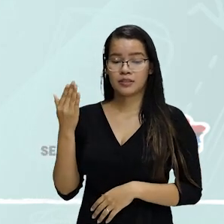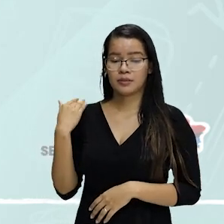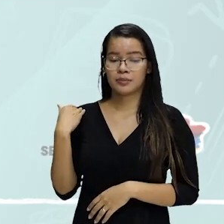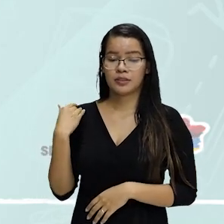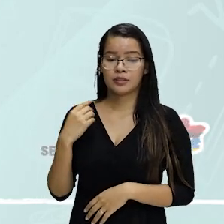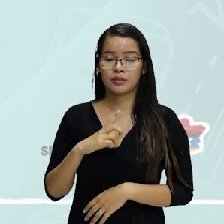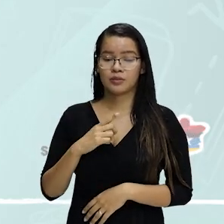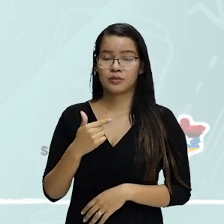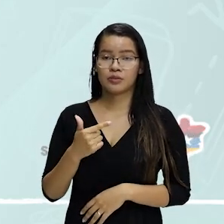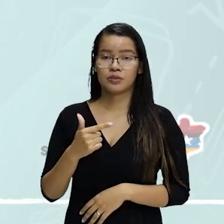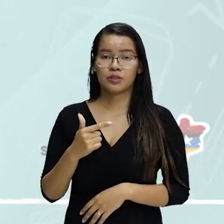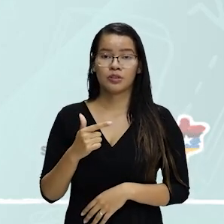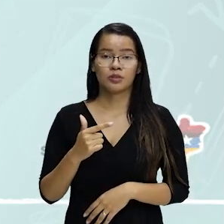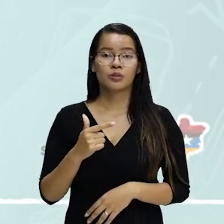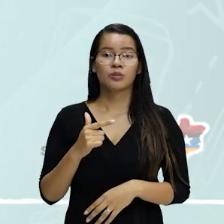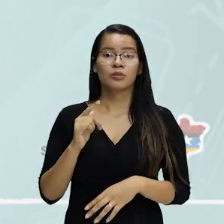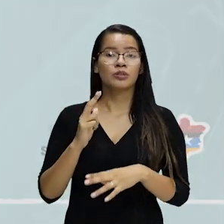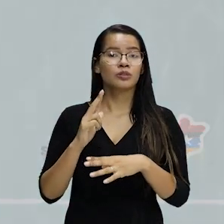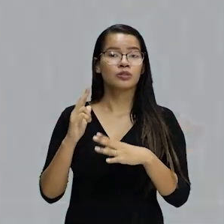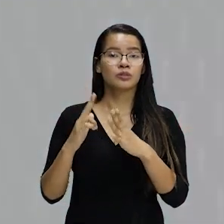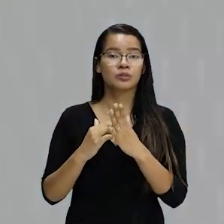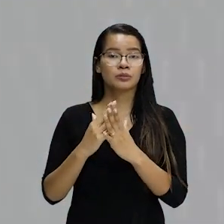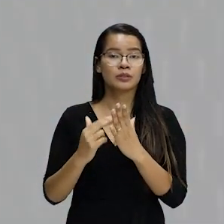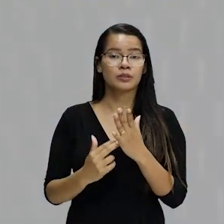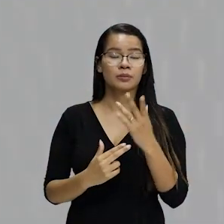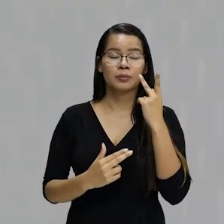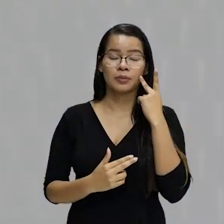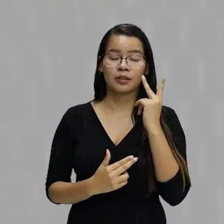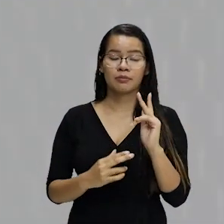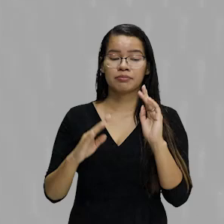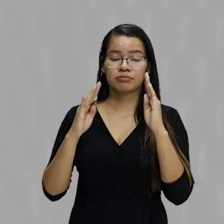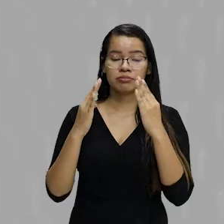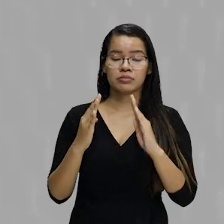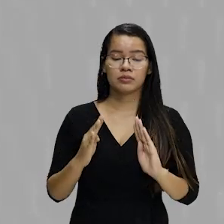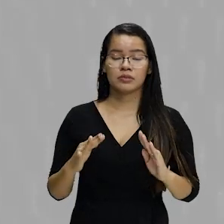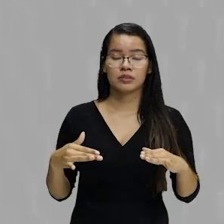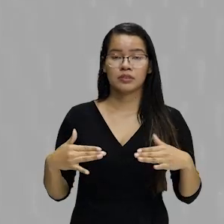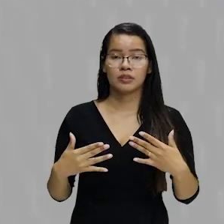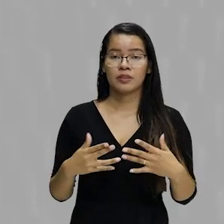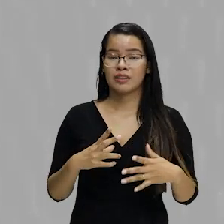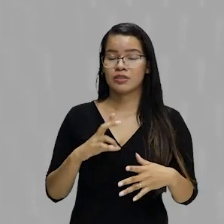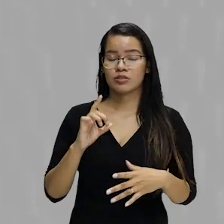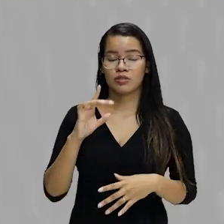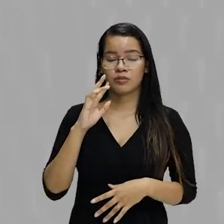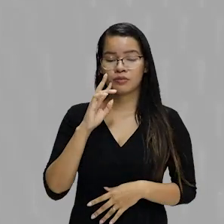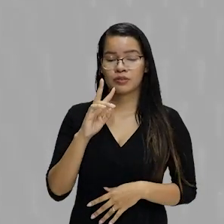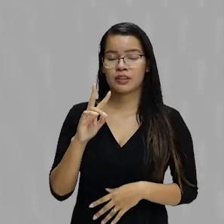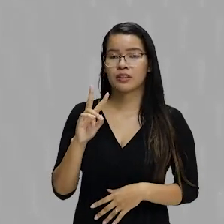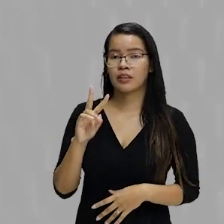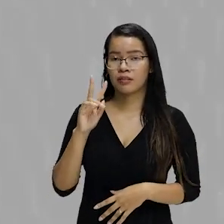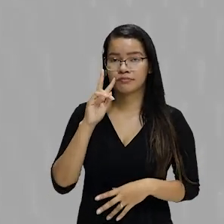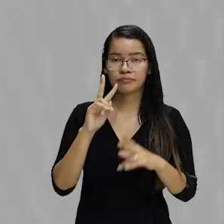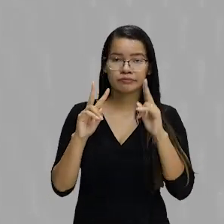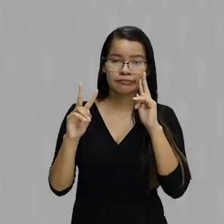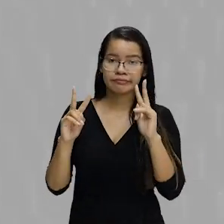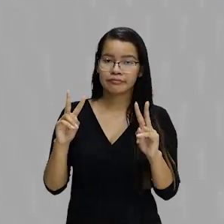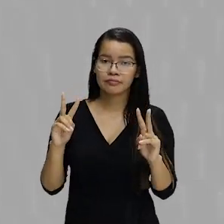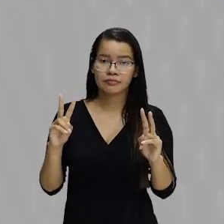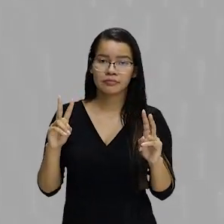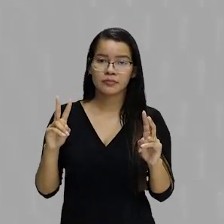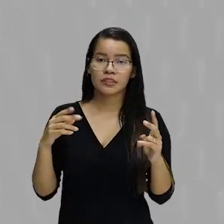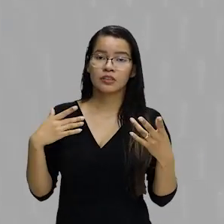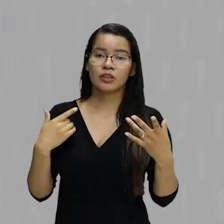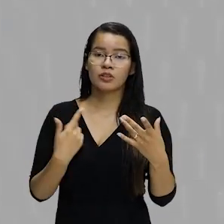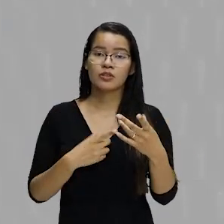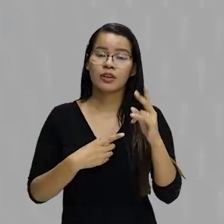não existiam instrumentos para observação. Então a observação era feita aí a olho nu. Então a gente